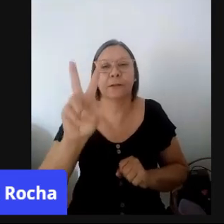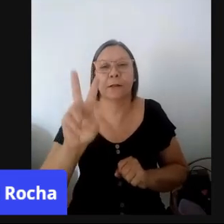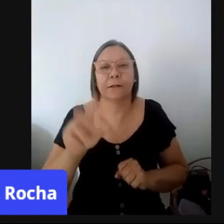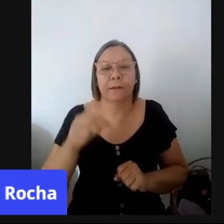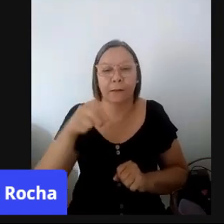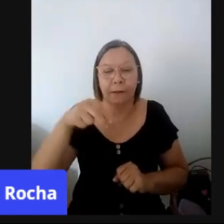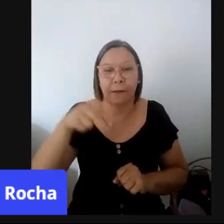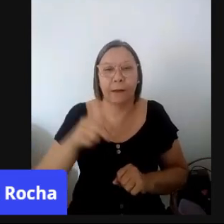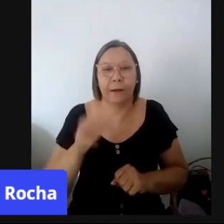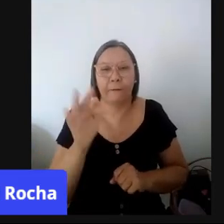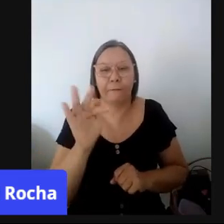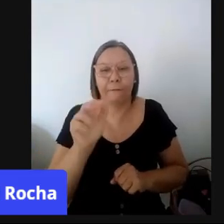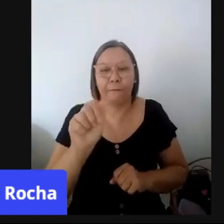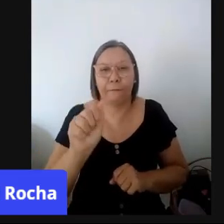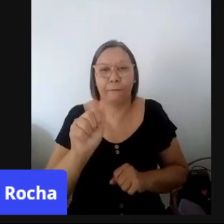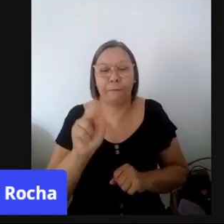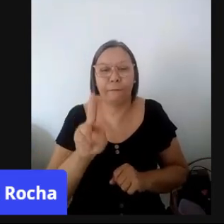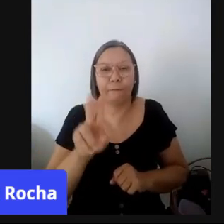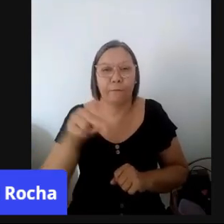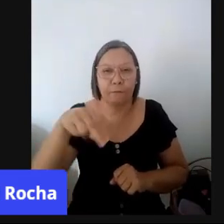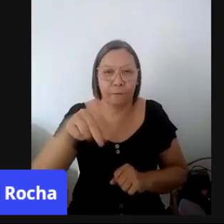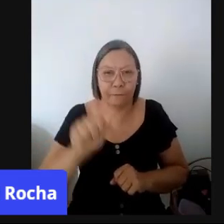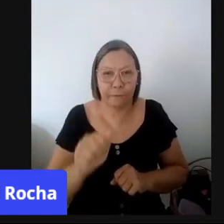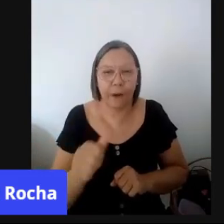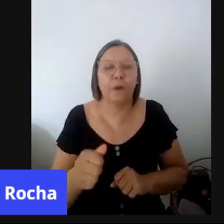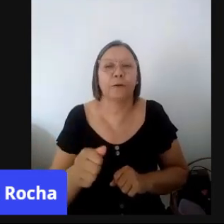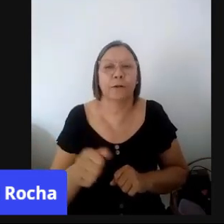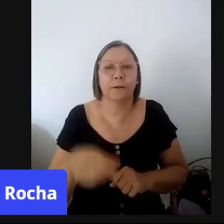ela é incrível e é muito importante, ainda